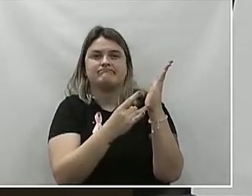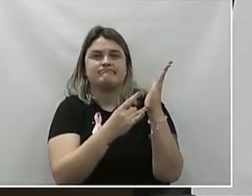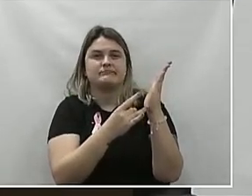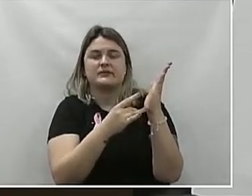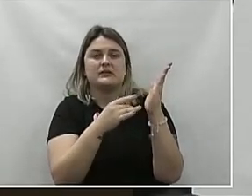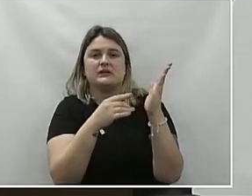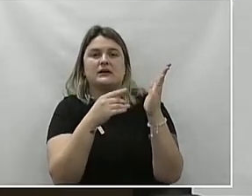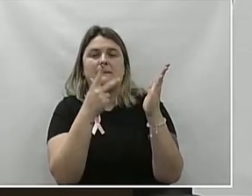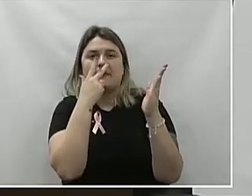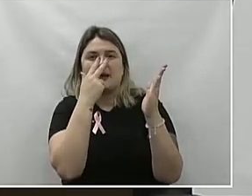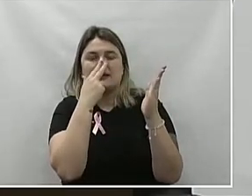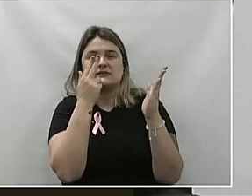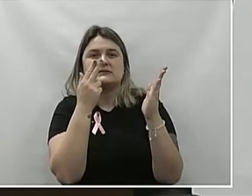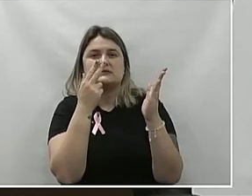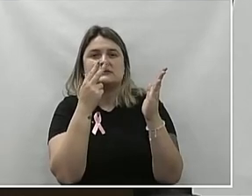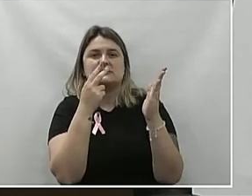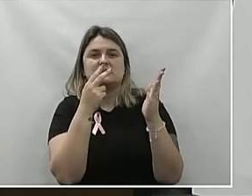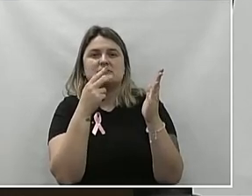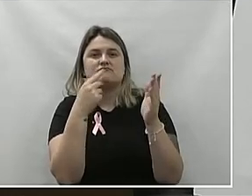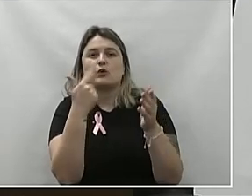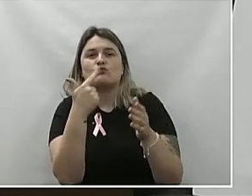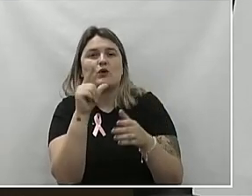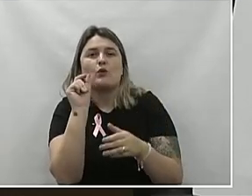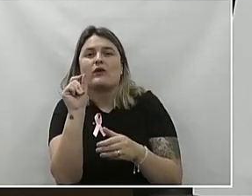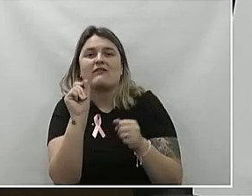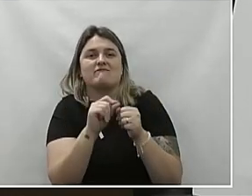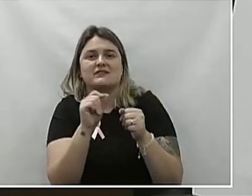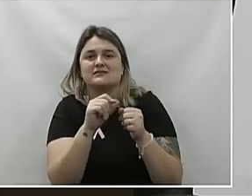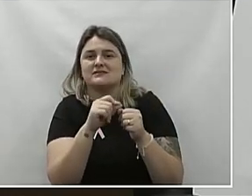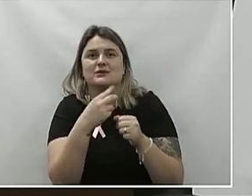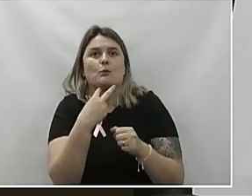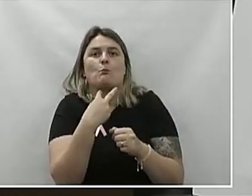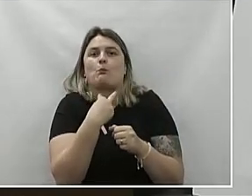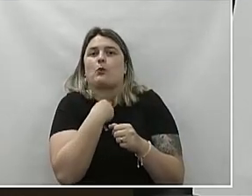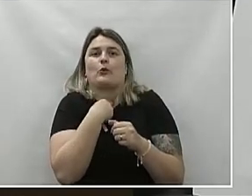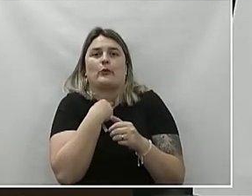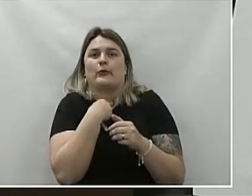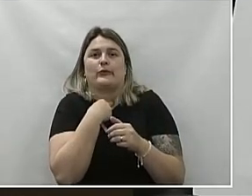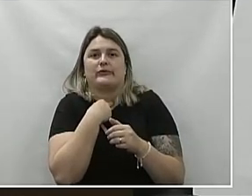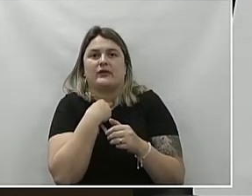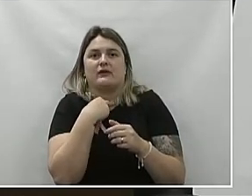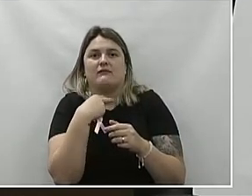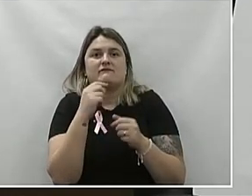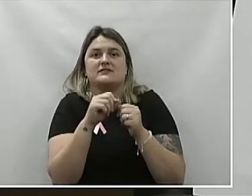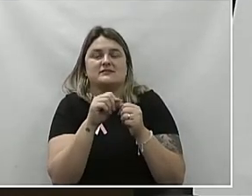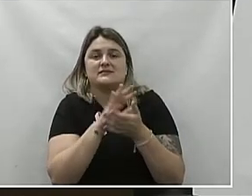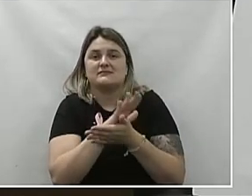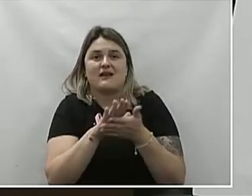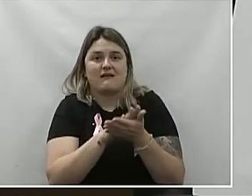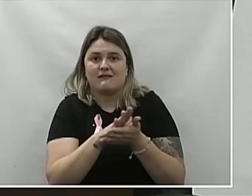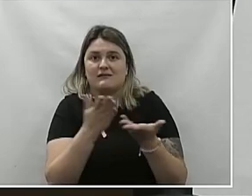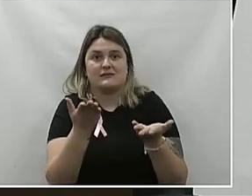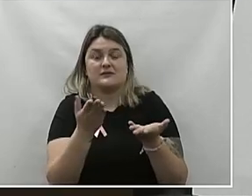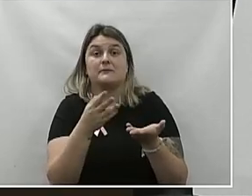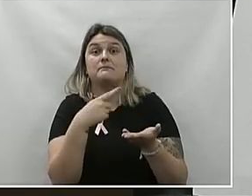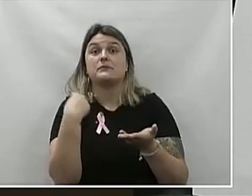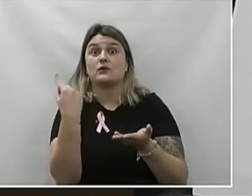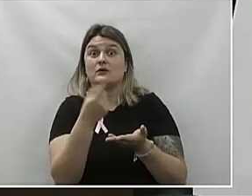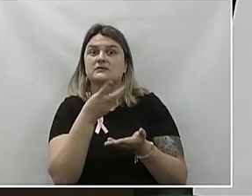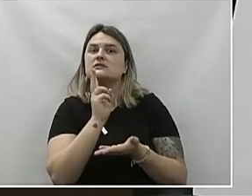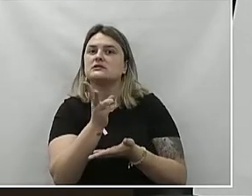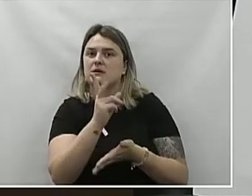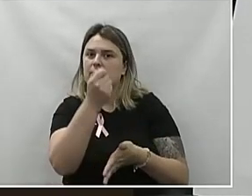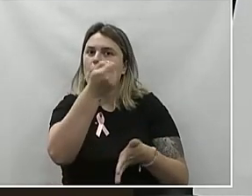podemos dizer assim na impressão de dizer que estamos engessados e não poder atender às vezes os anseios da população Mas a gente